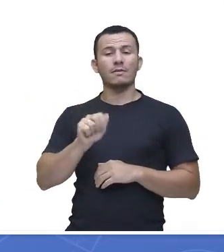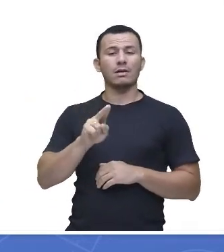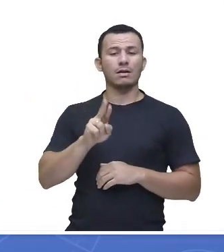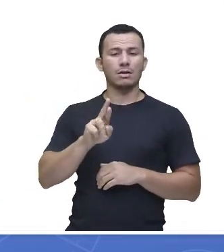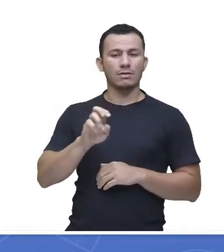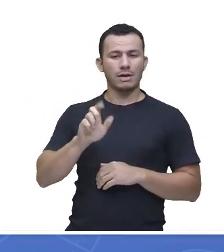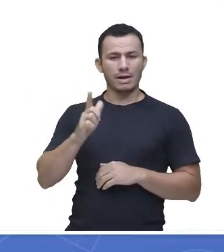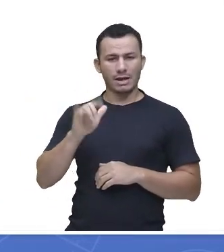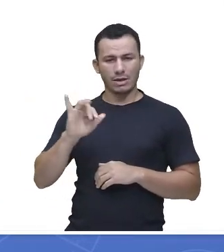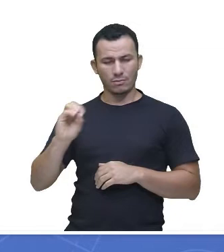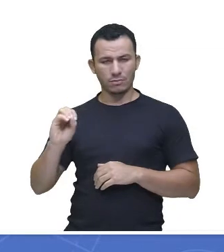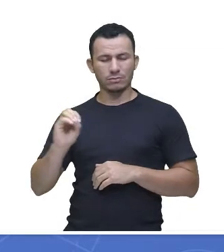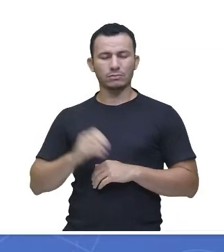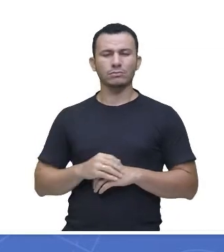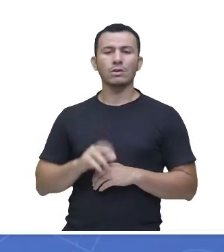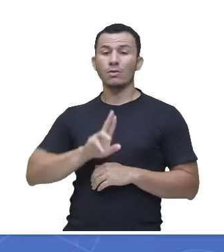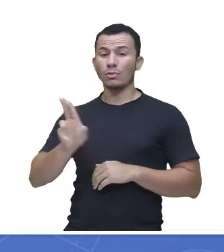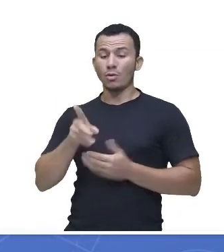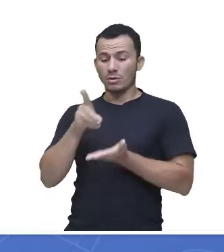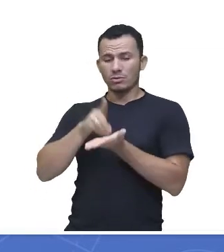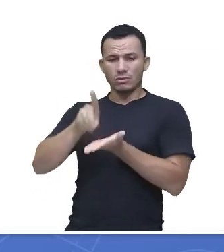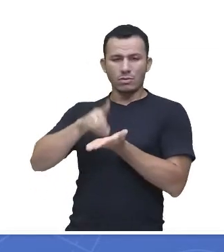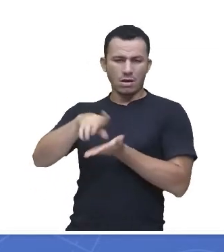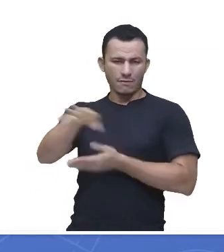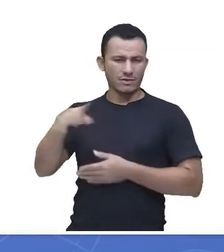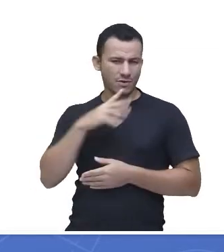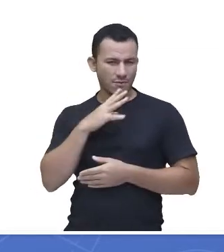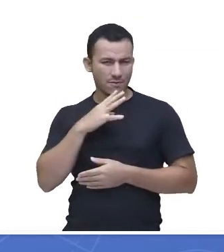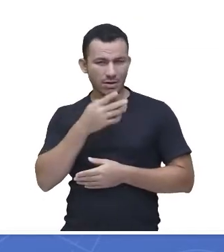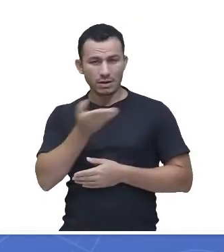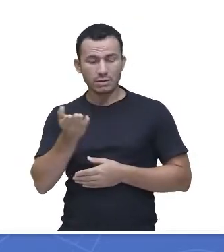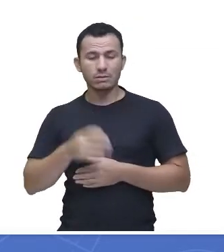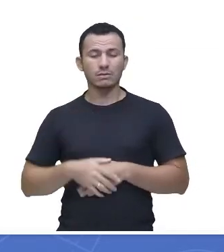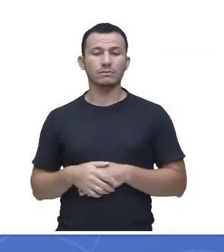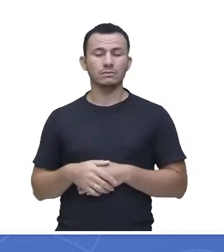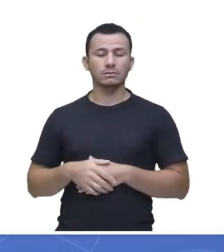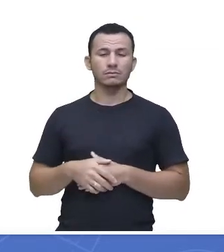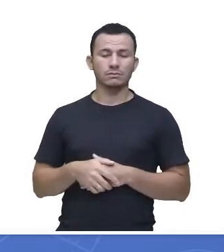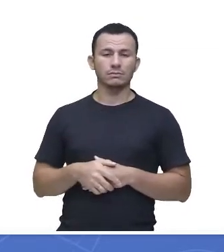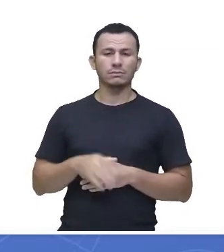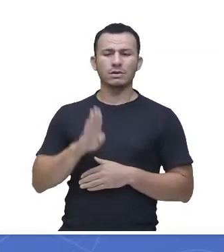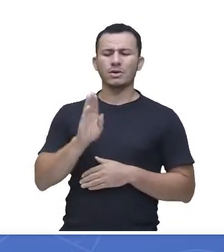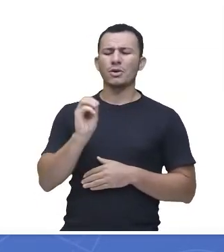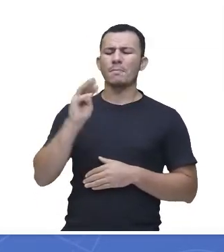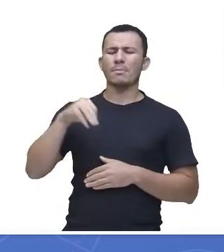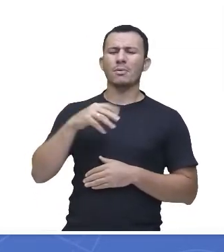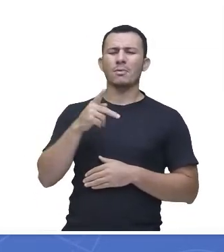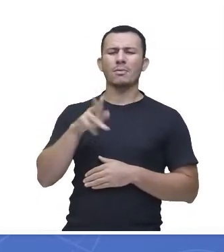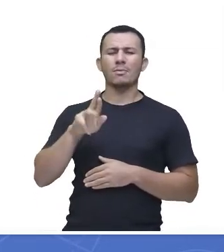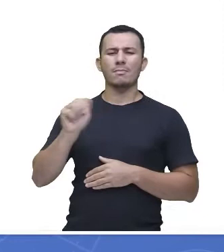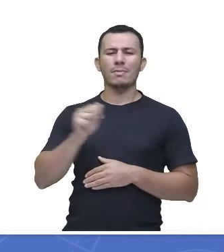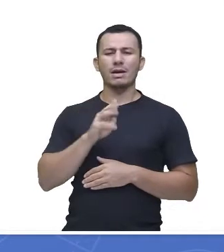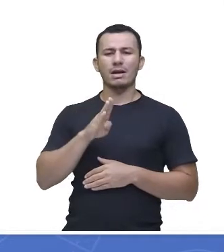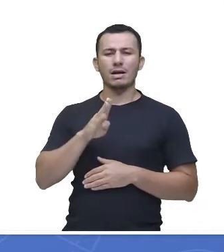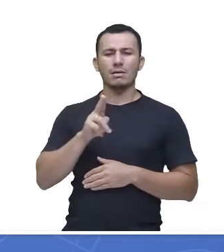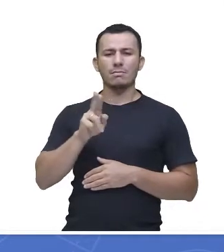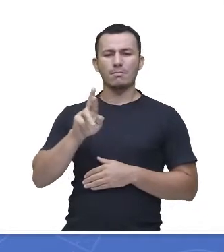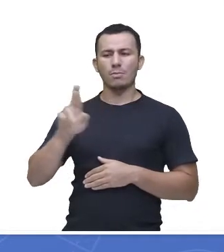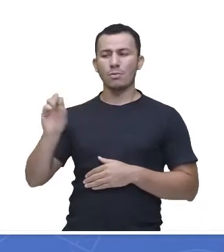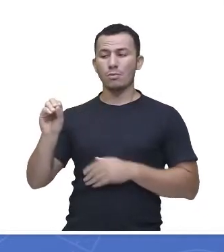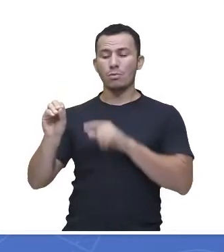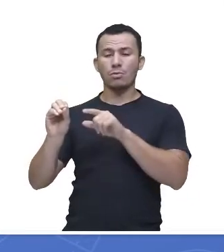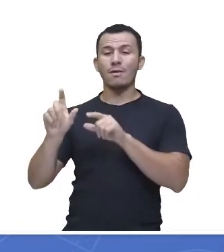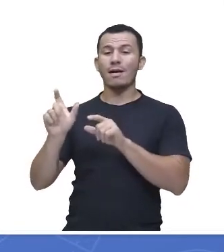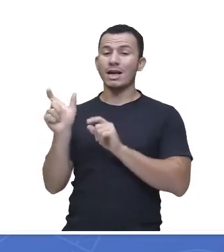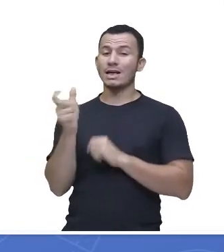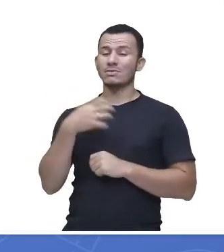certo? Aurélio é o dicionário, você já sabe, e bom para burro é exatamente a expressão